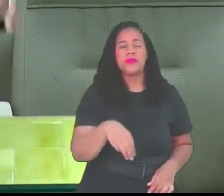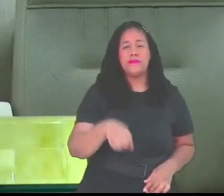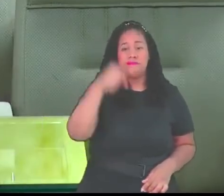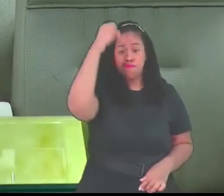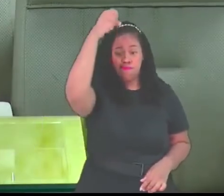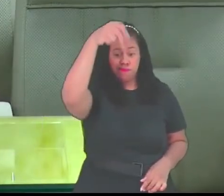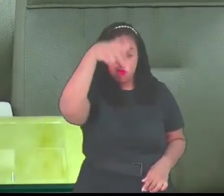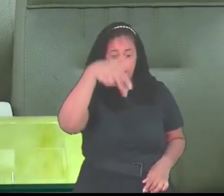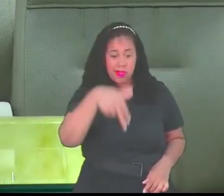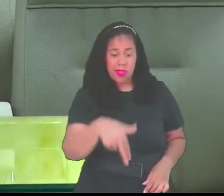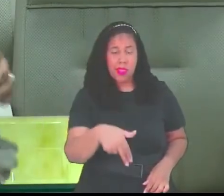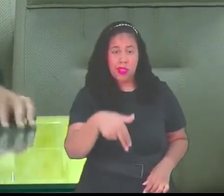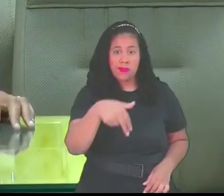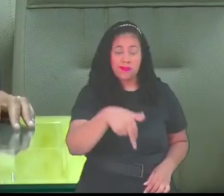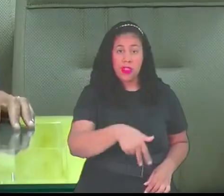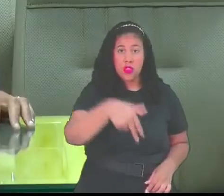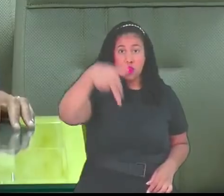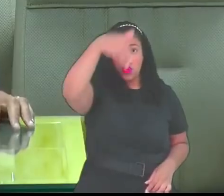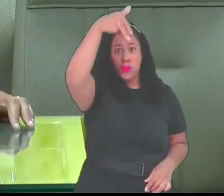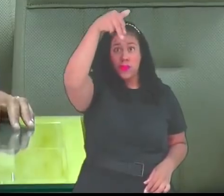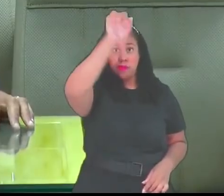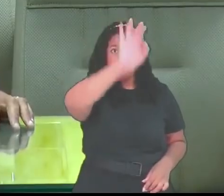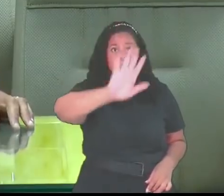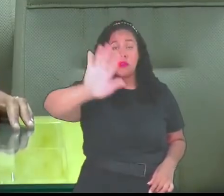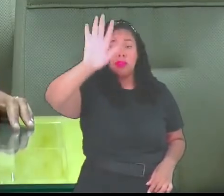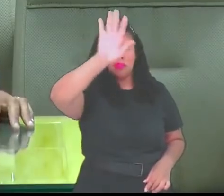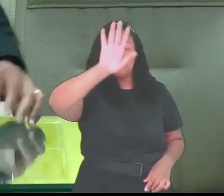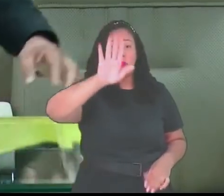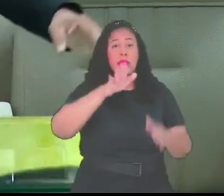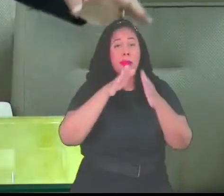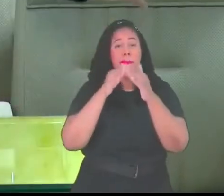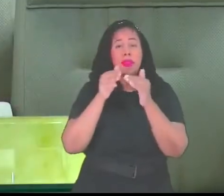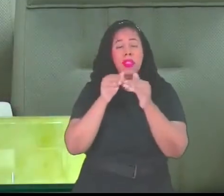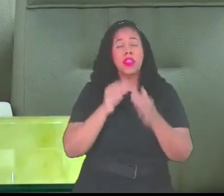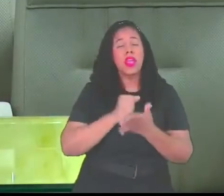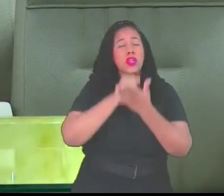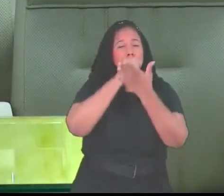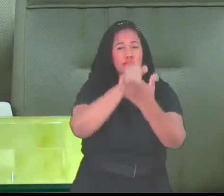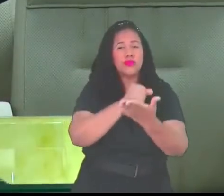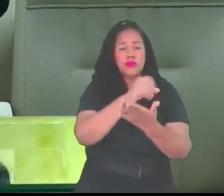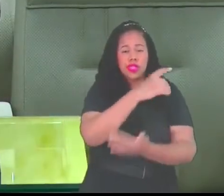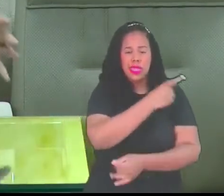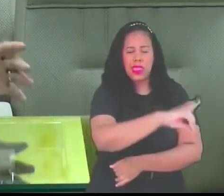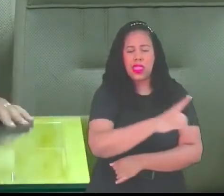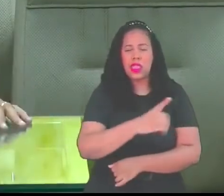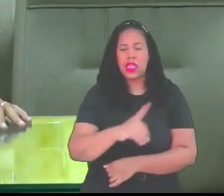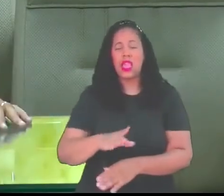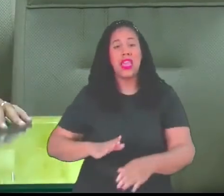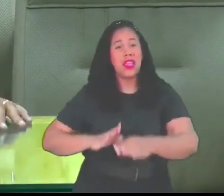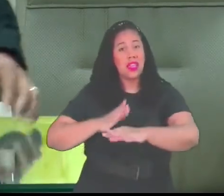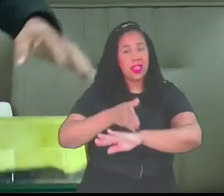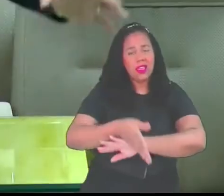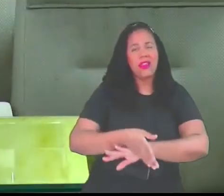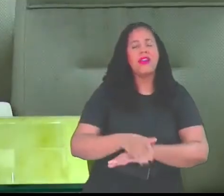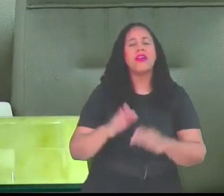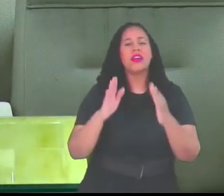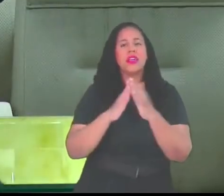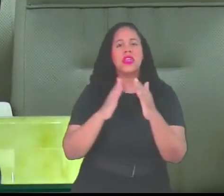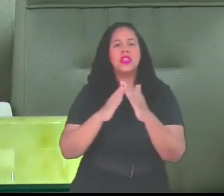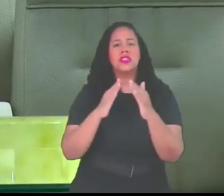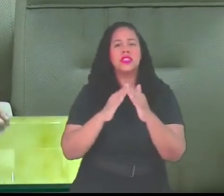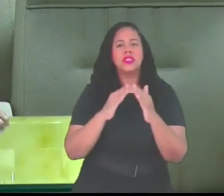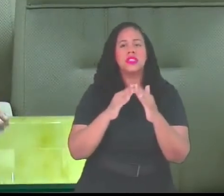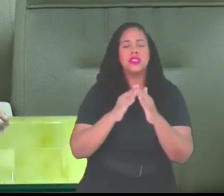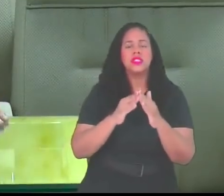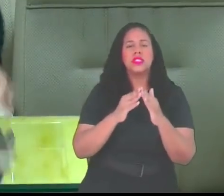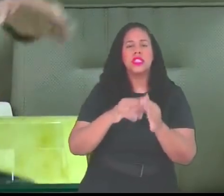Ele vai pedir ajuda a seus deuses. E ele entra na casa de Nisroch. Ele vai oferecer